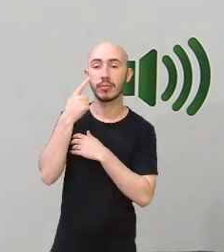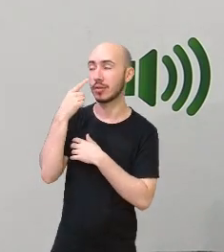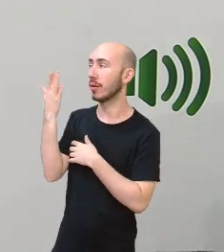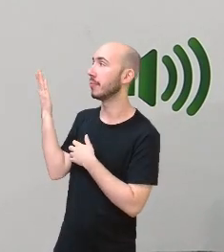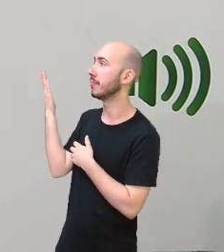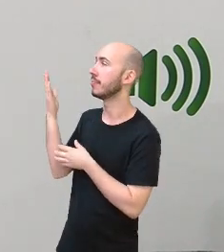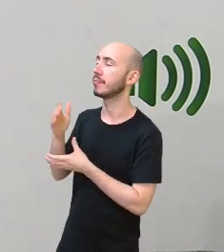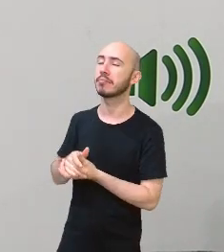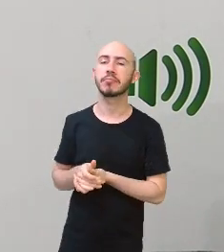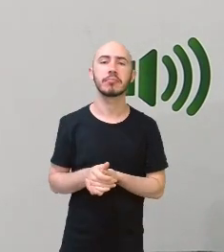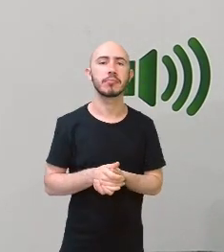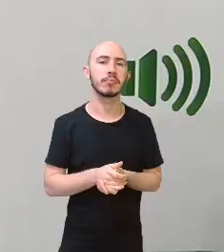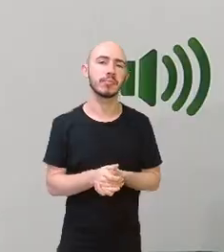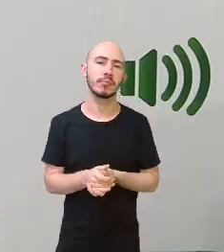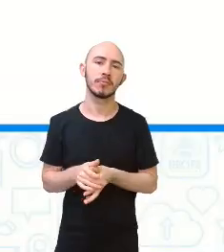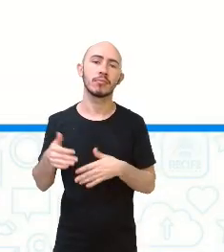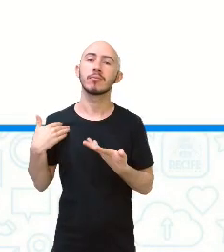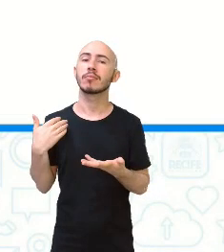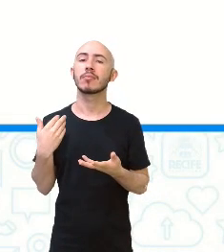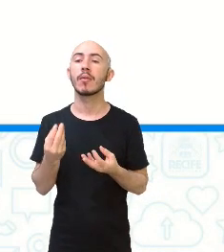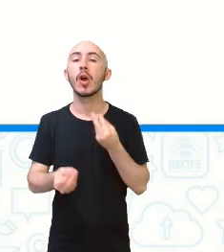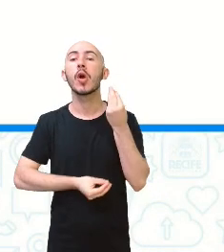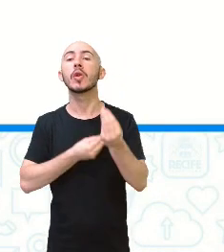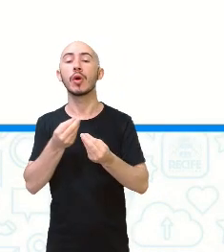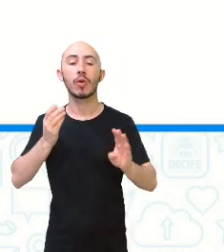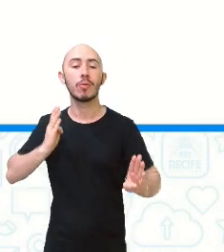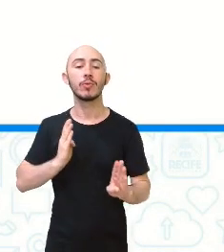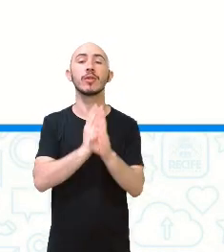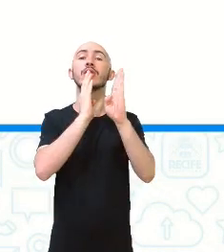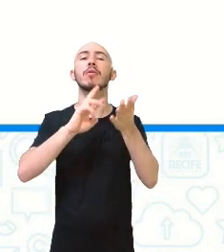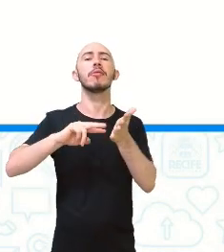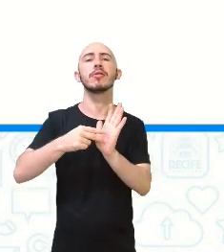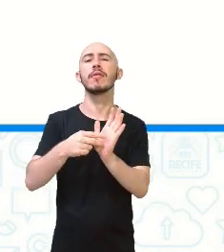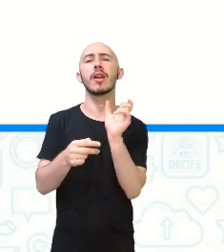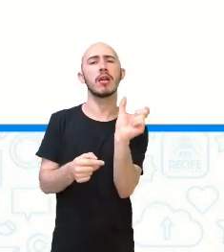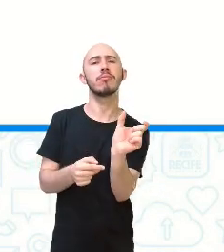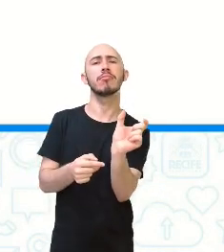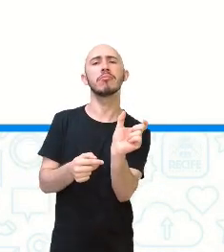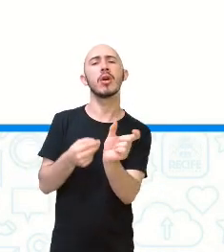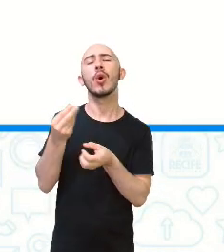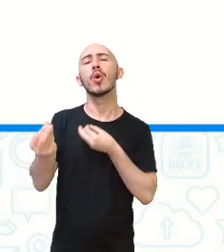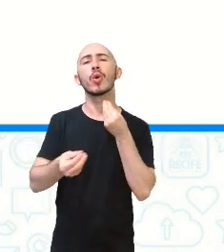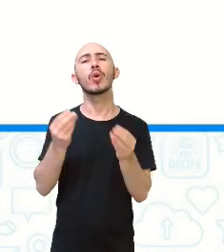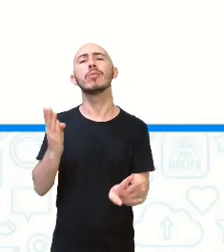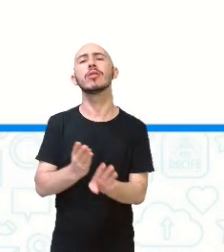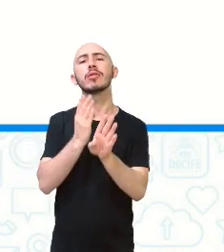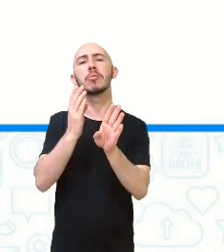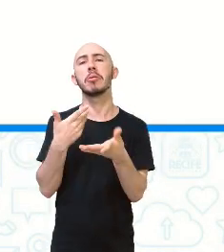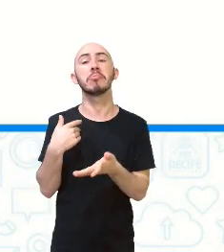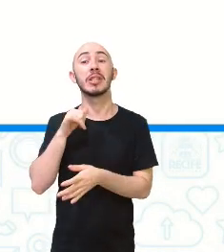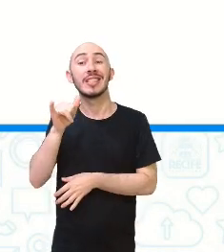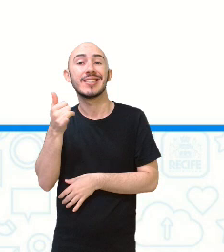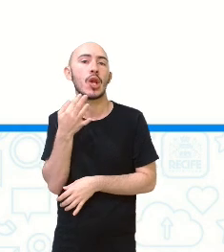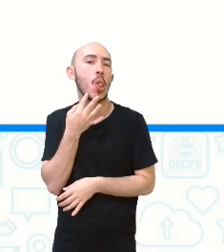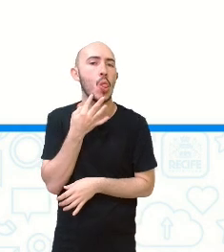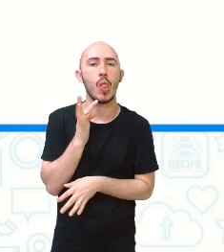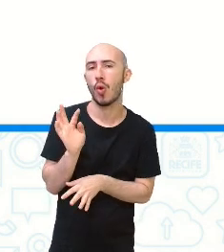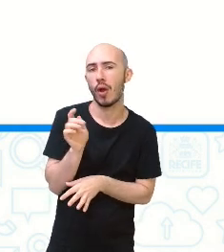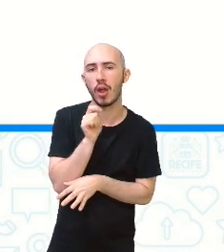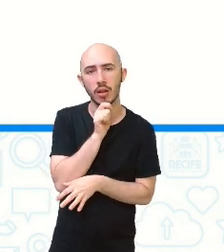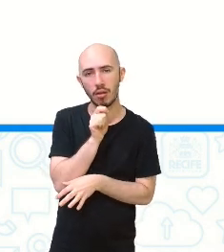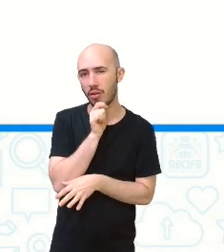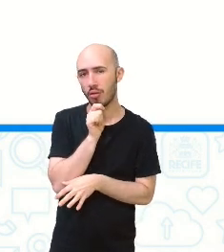que podemos fazer para descobrir o significado de uma palavra que desconhecemos ou